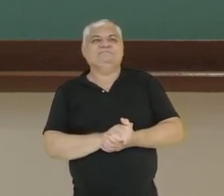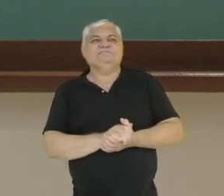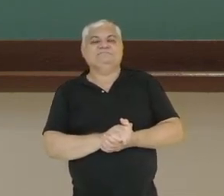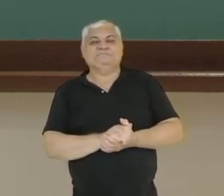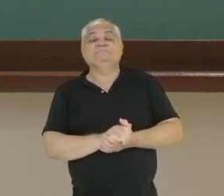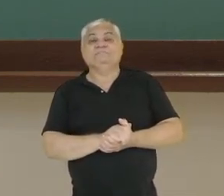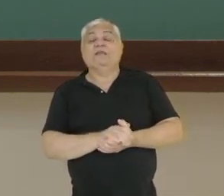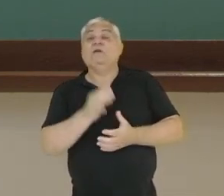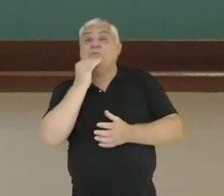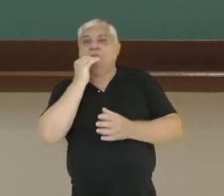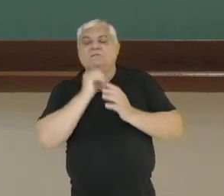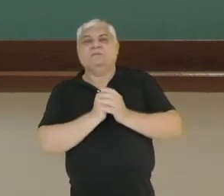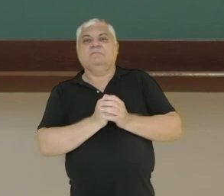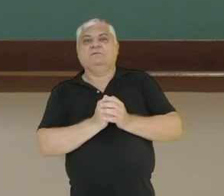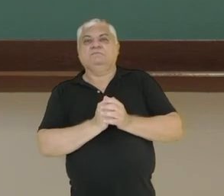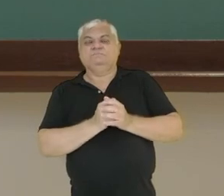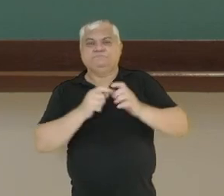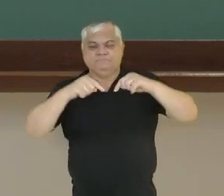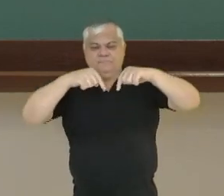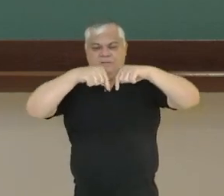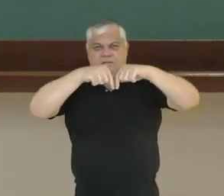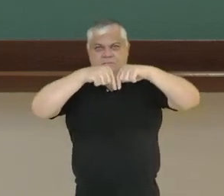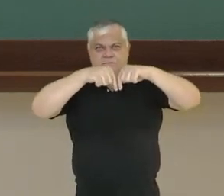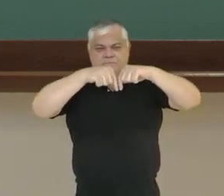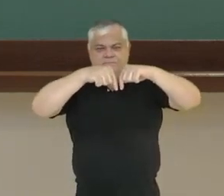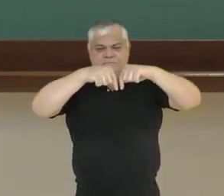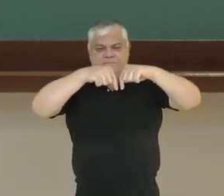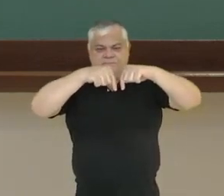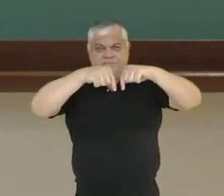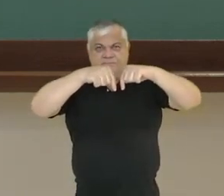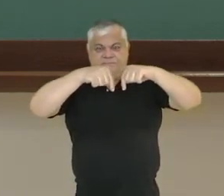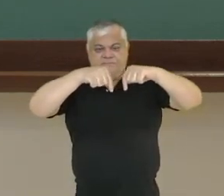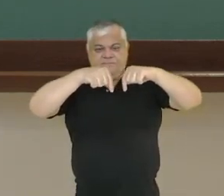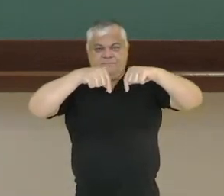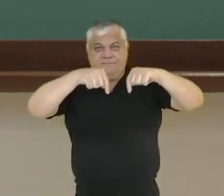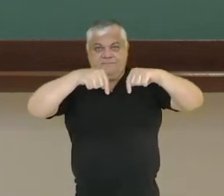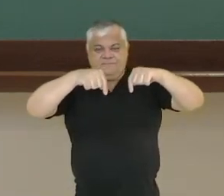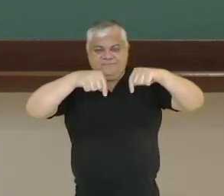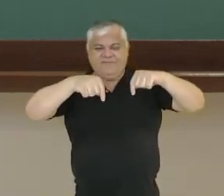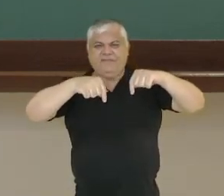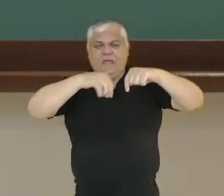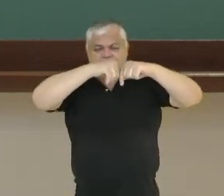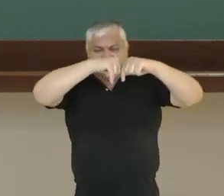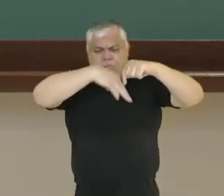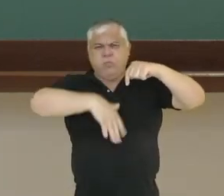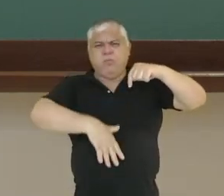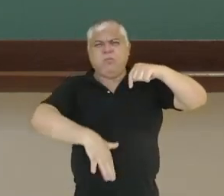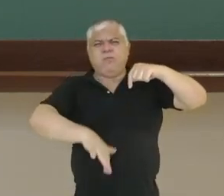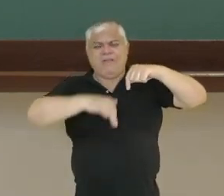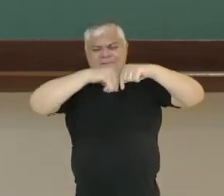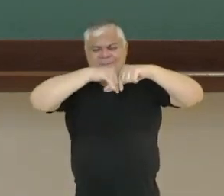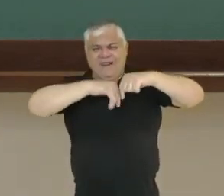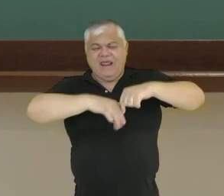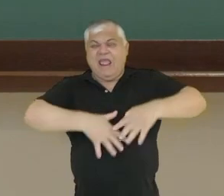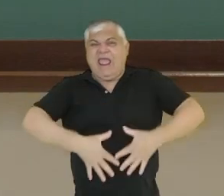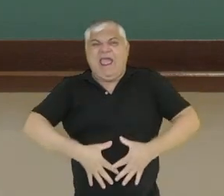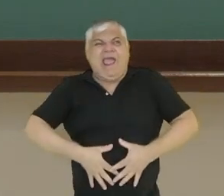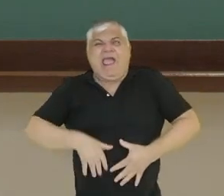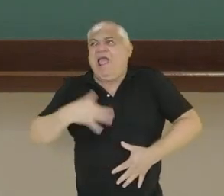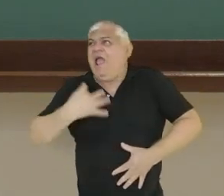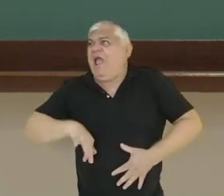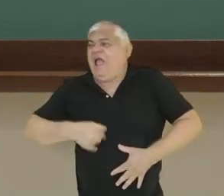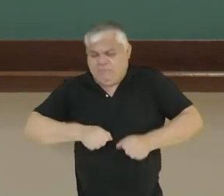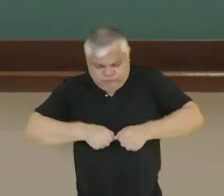Quando ocorre a dilatação total, né, a placenta se rompe, né, o líquido amniótico sai, e aí